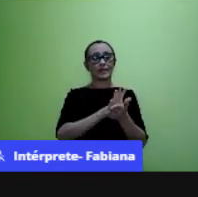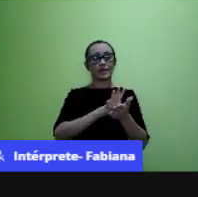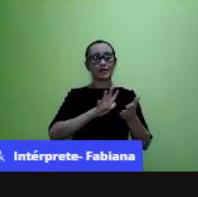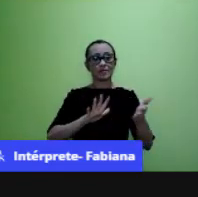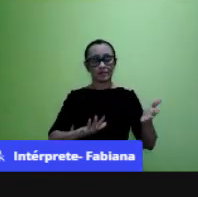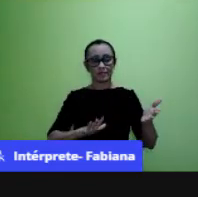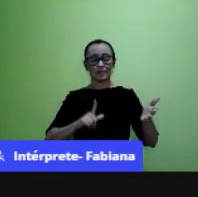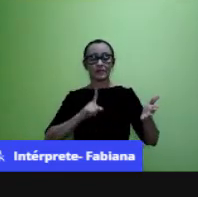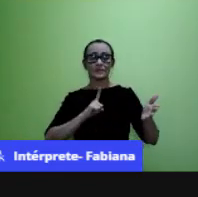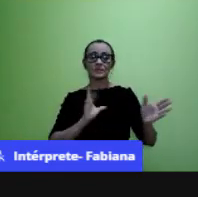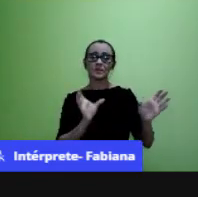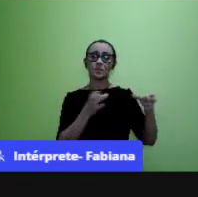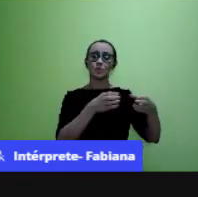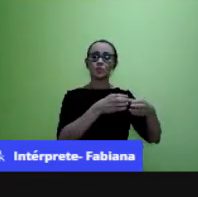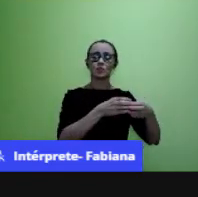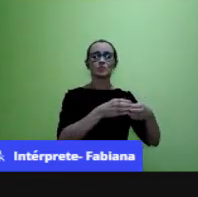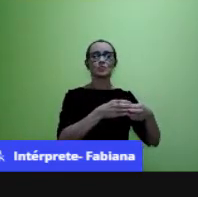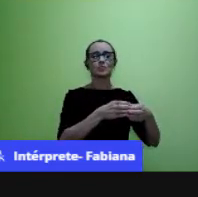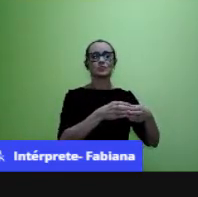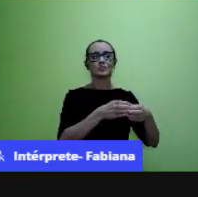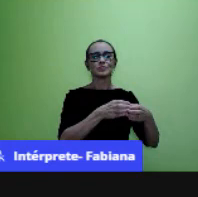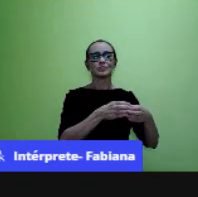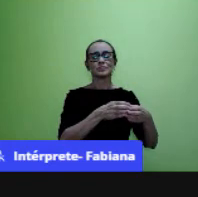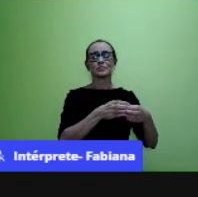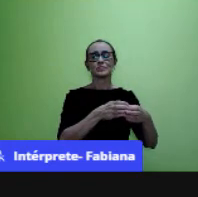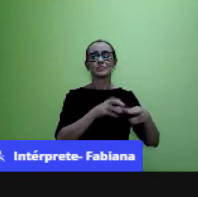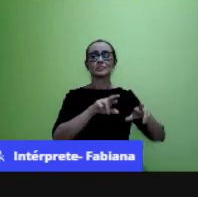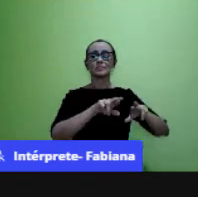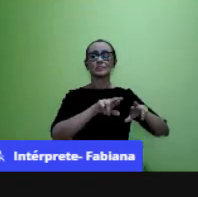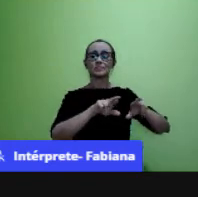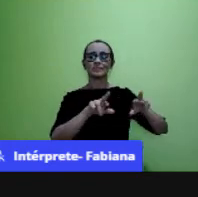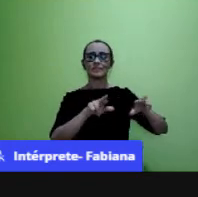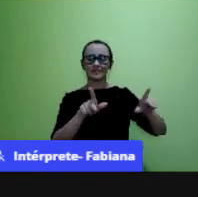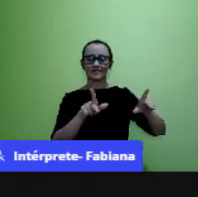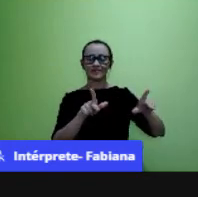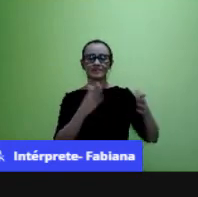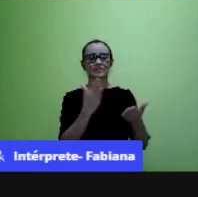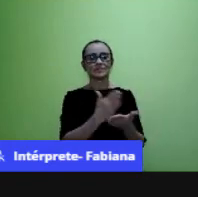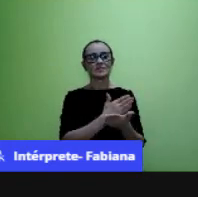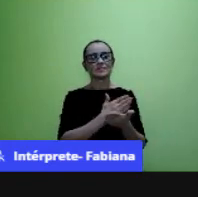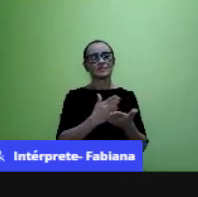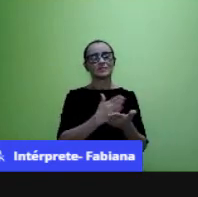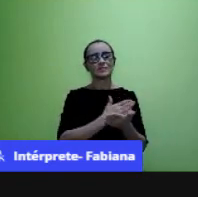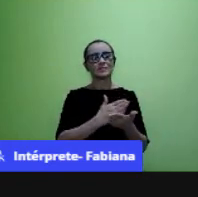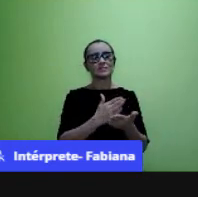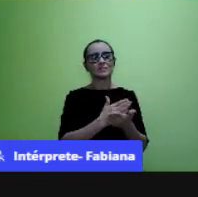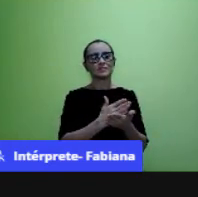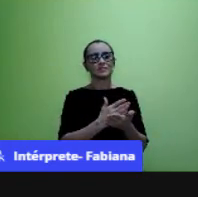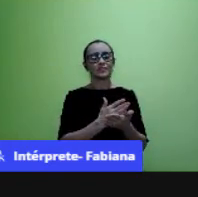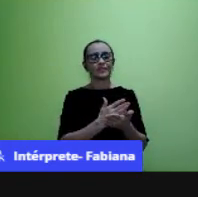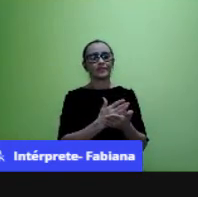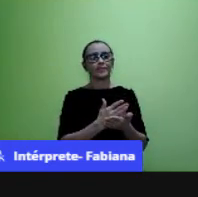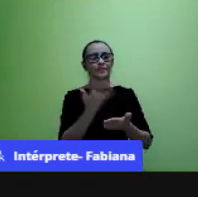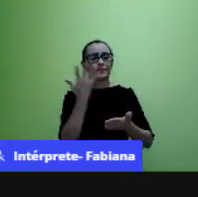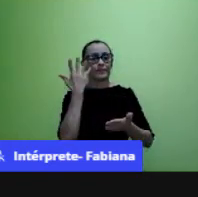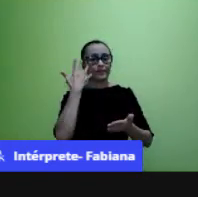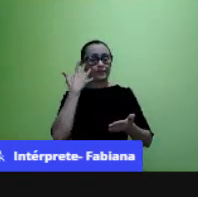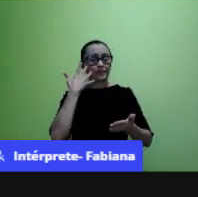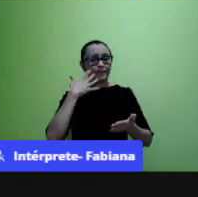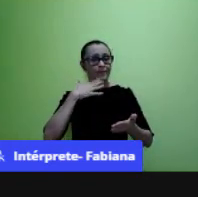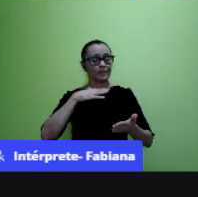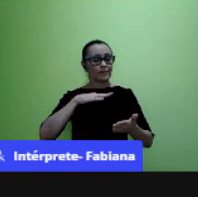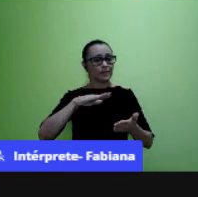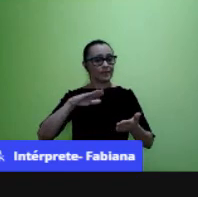grupo social, um novo grupo social, e que muitas vezes essa criança fica integral, então ela passa boa parte da vida dela dentro